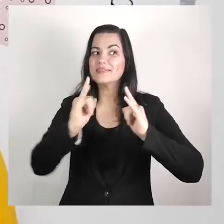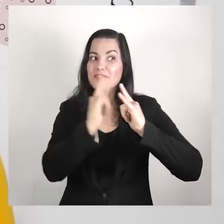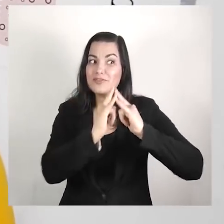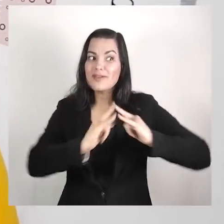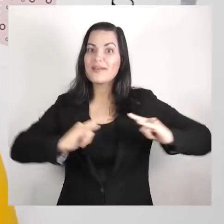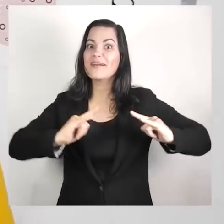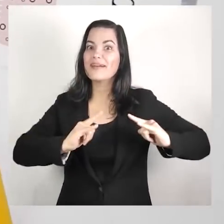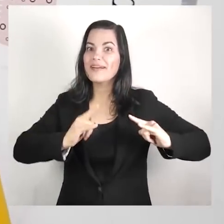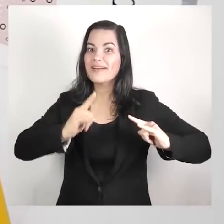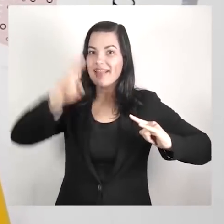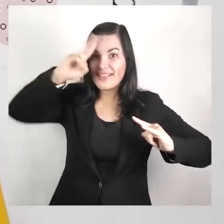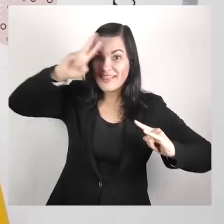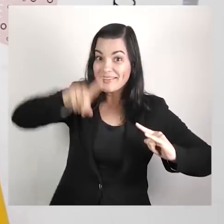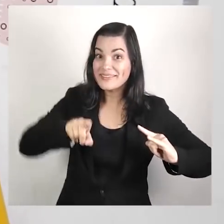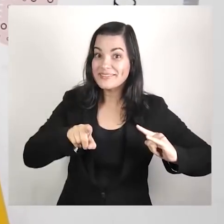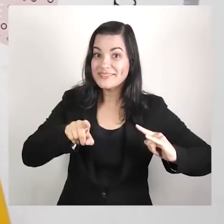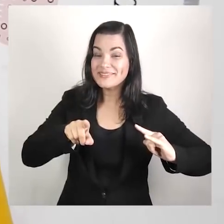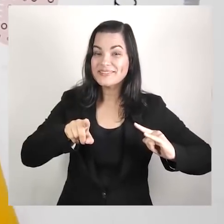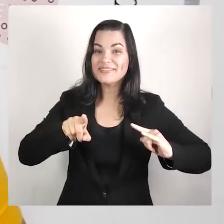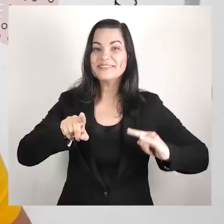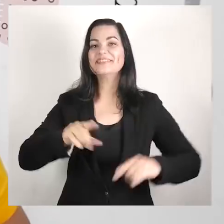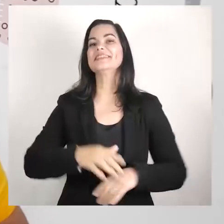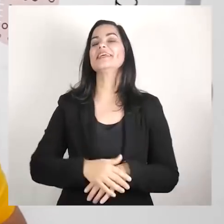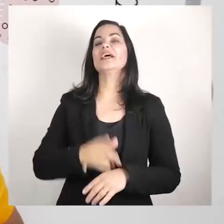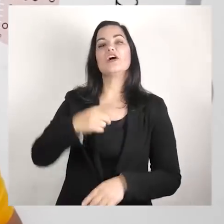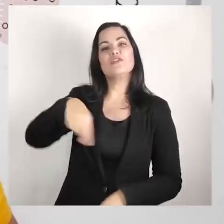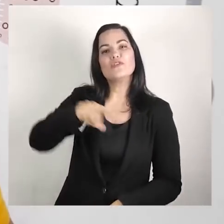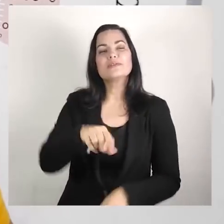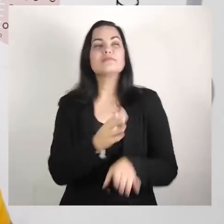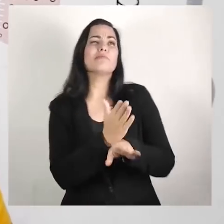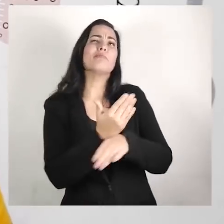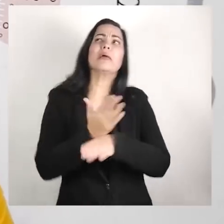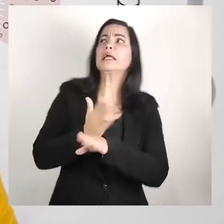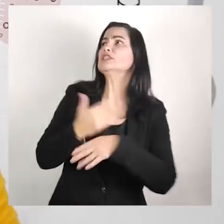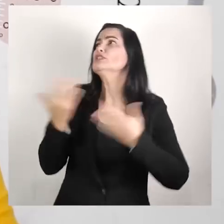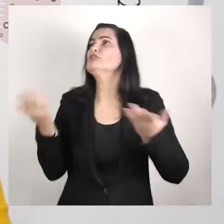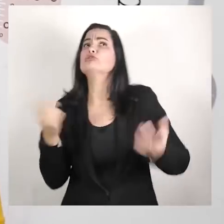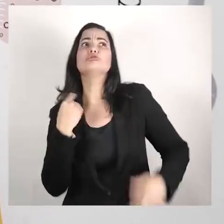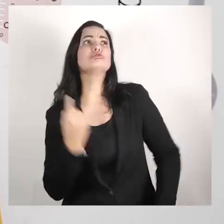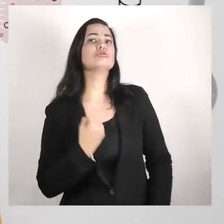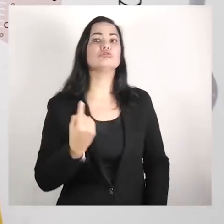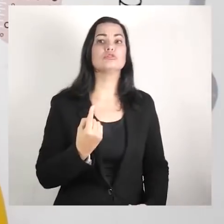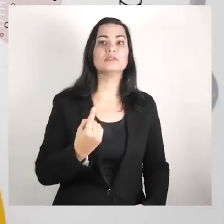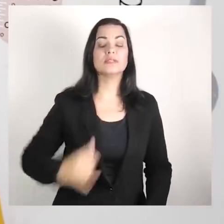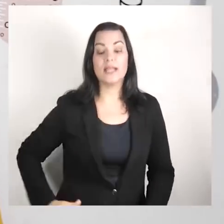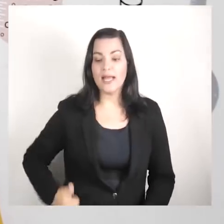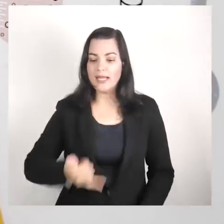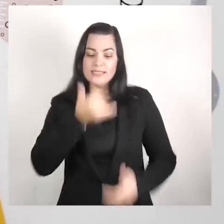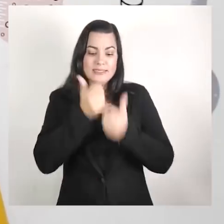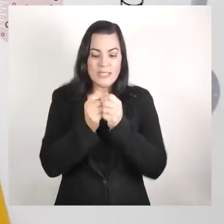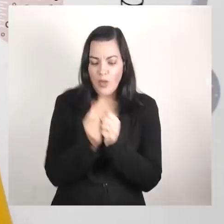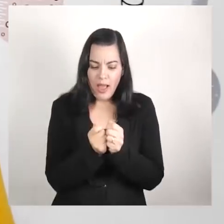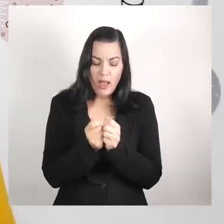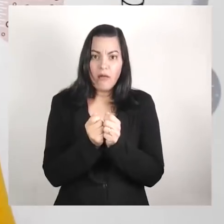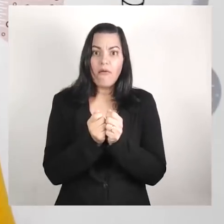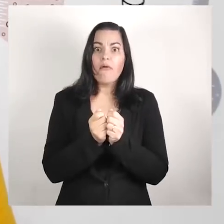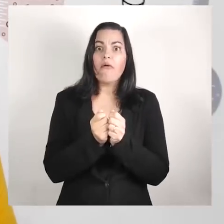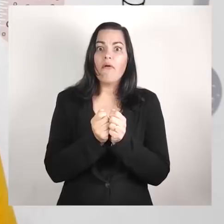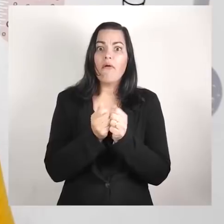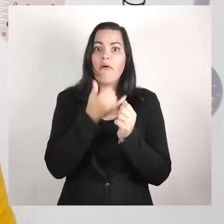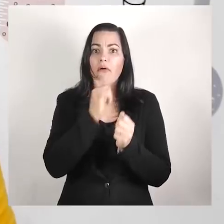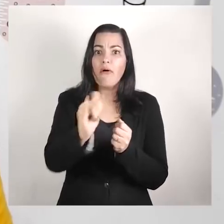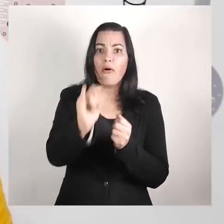naquele acampamento, lembram? Vocês estavam perdidos, acabou a bateria do